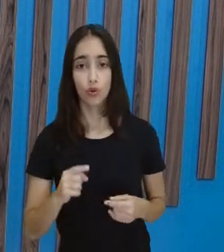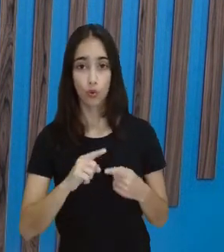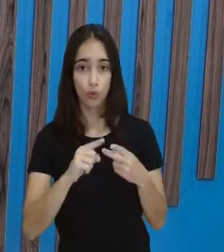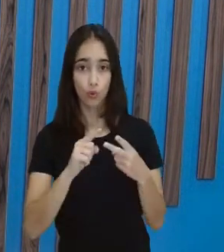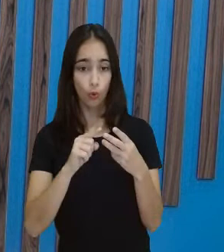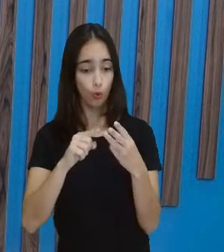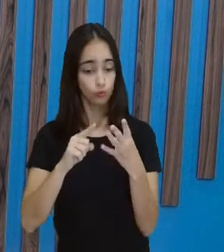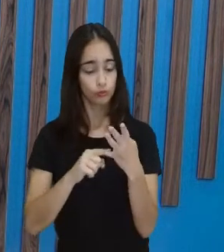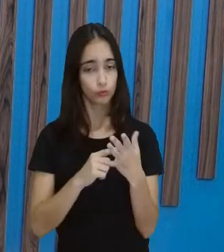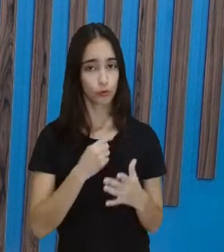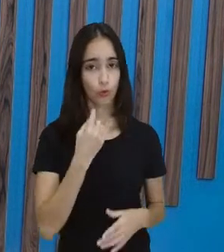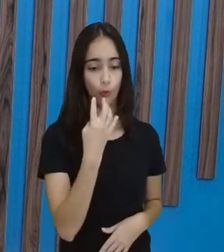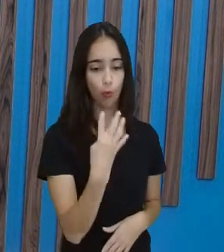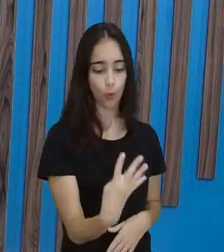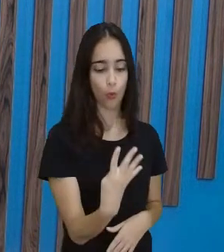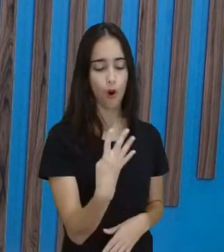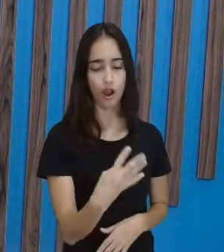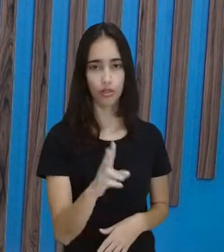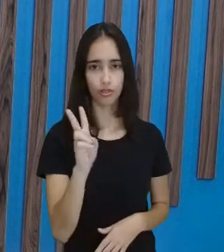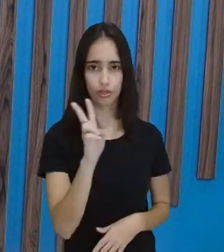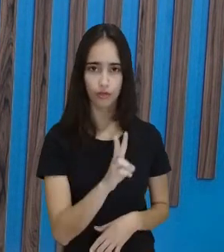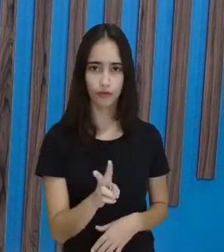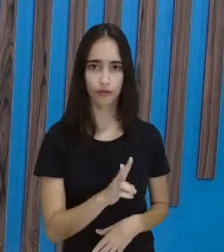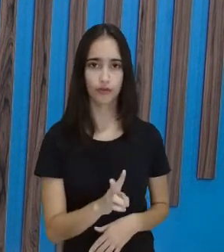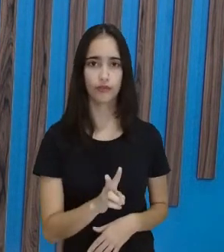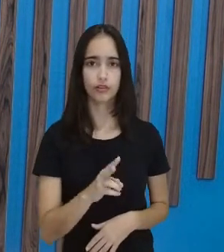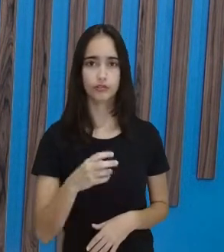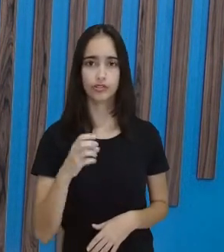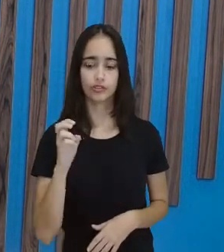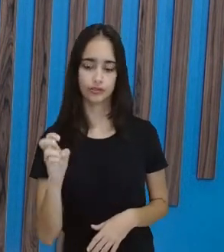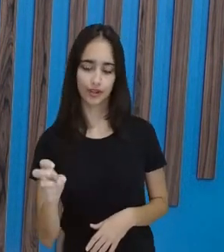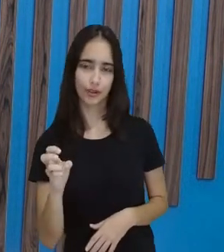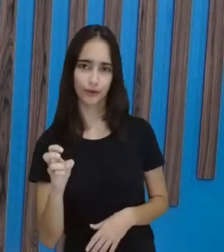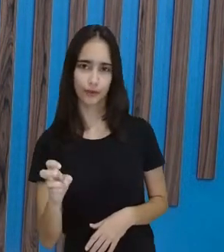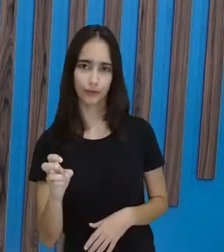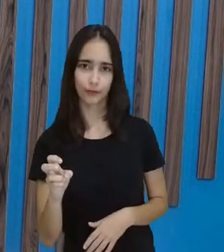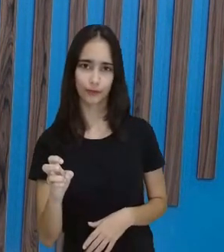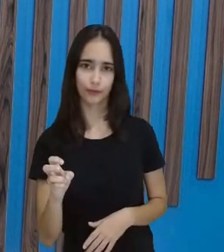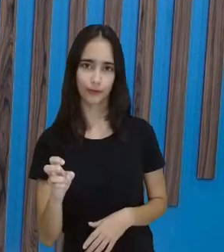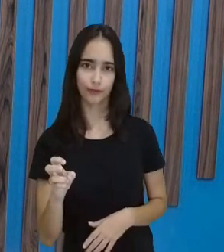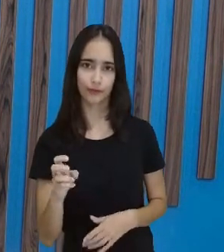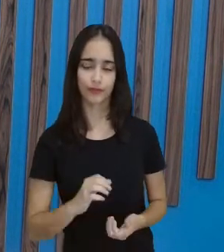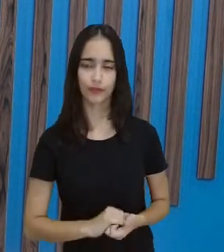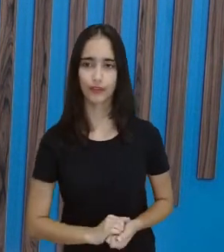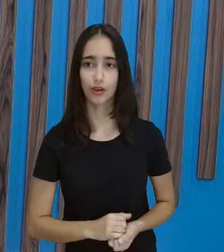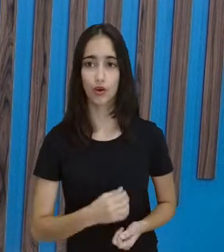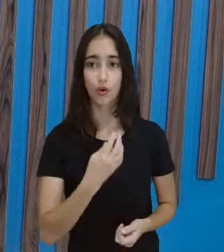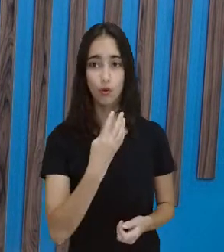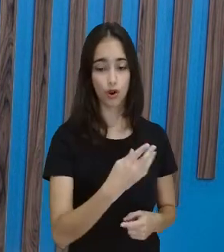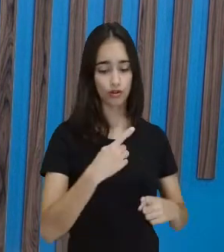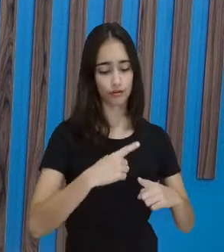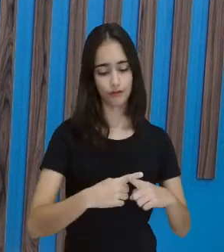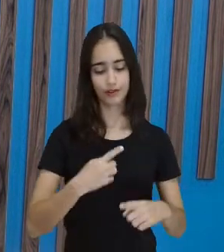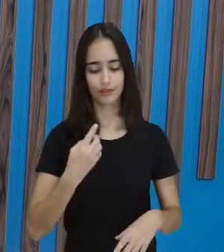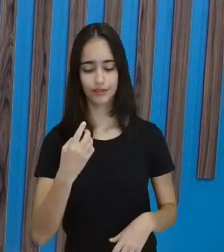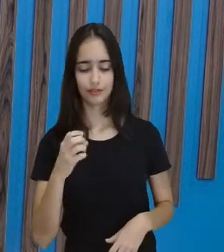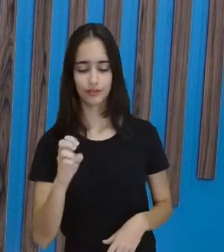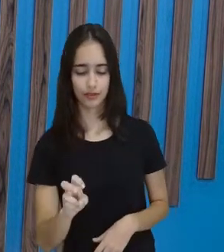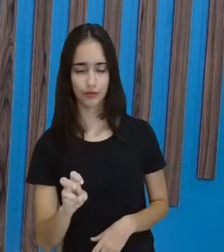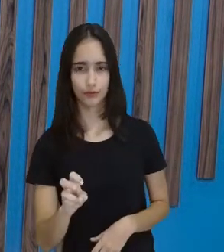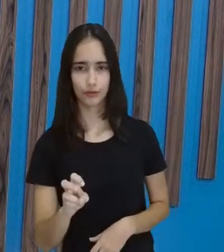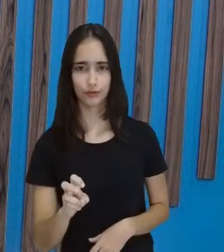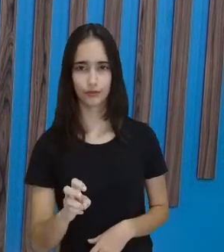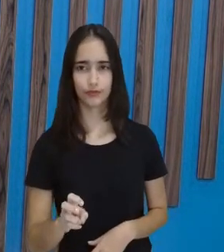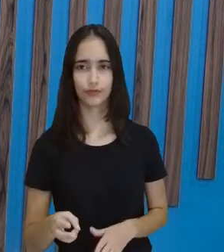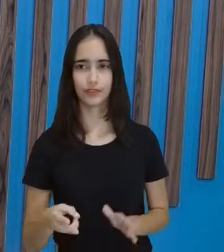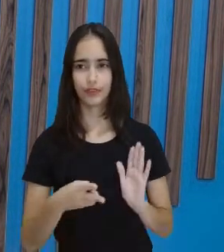5 cabe aí 4 vezes dentro do 20. E você chega como resultado 4. Eu